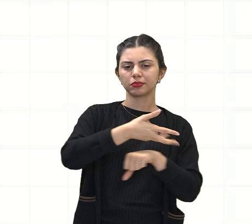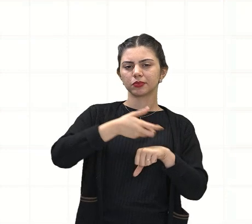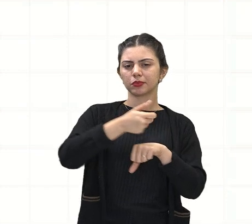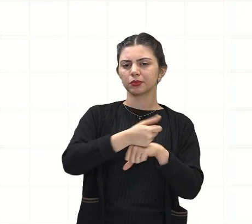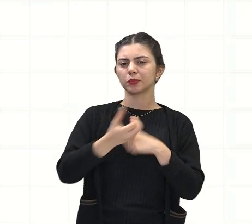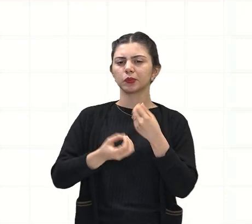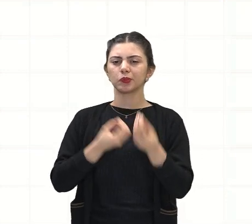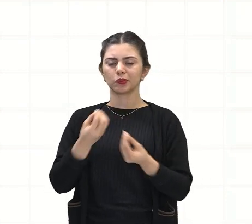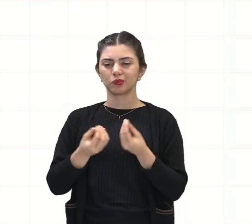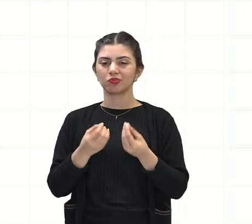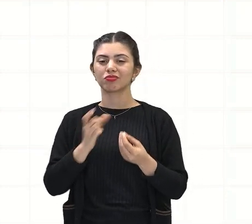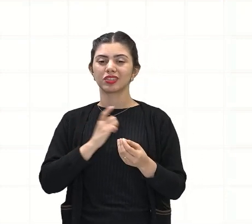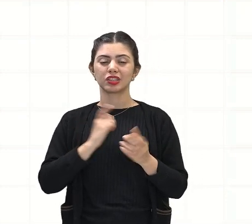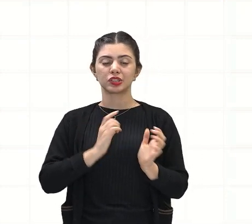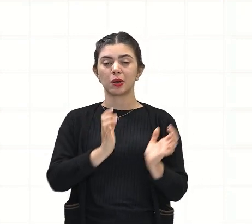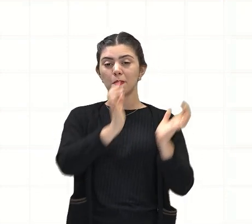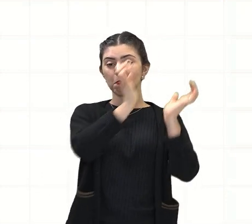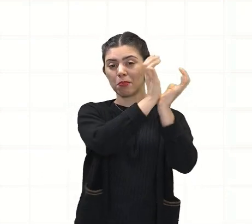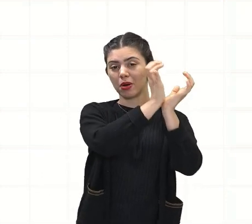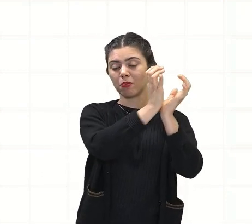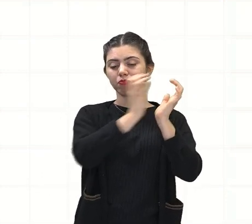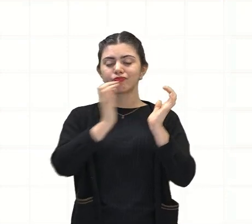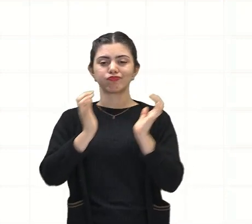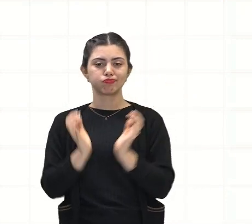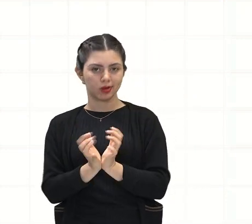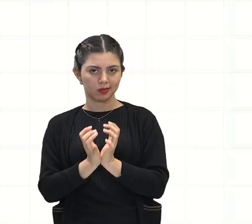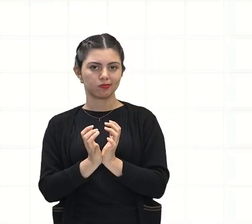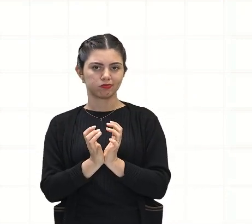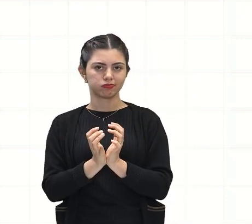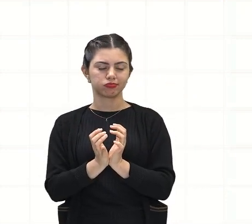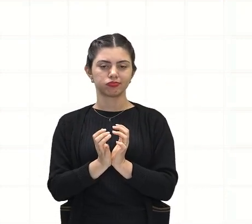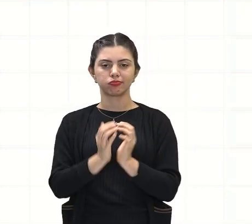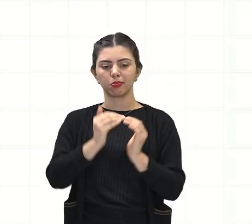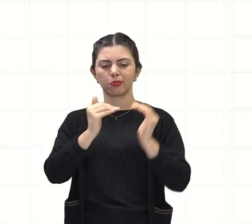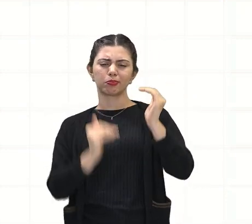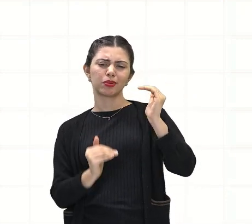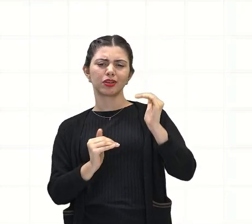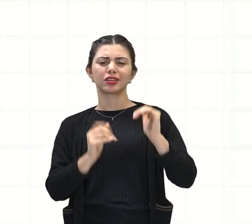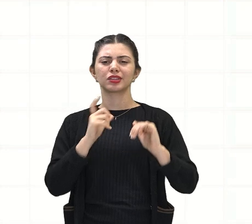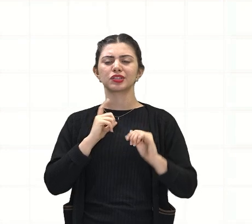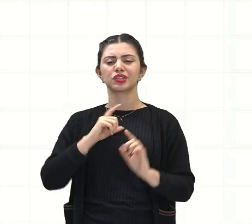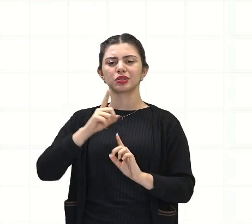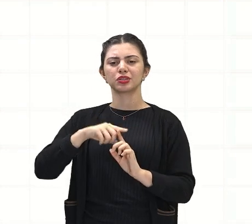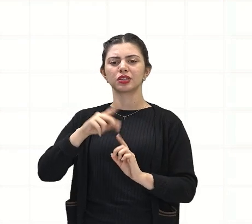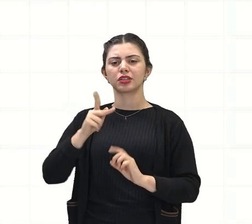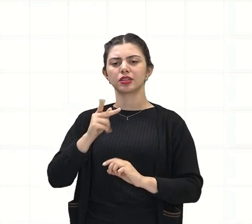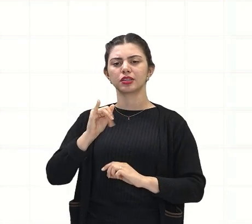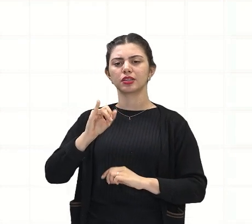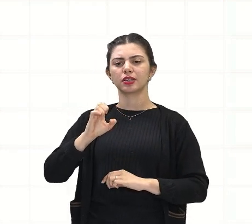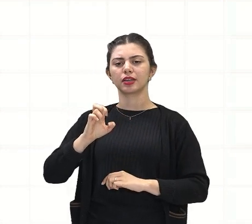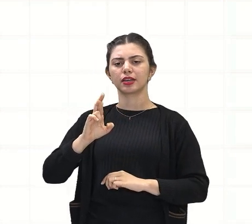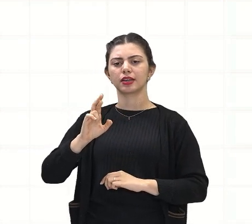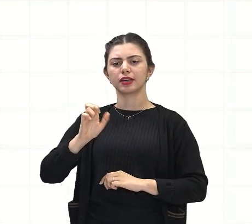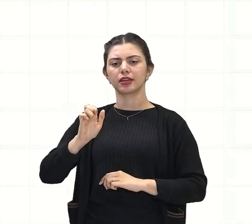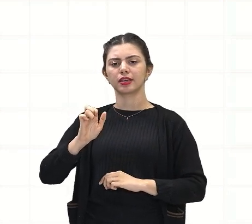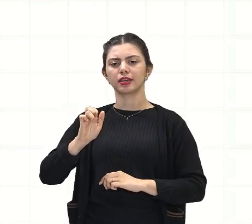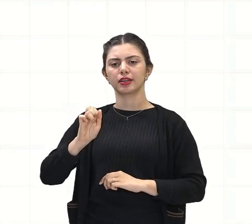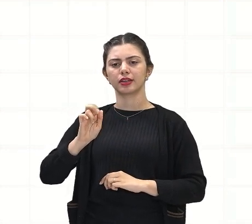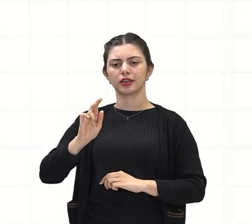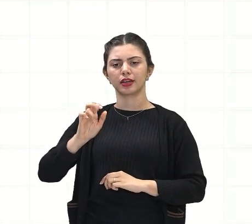profundamente hierárquica. O que significa a hierarquia, né? É justamente